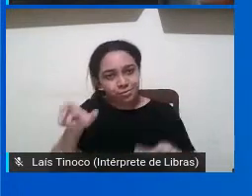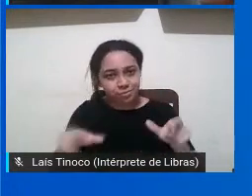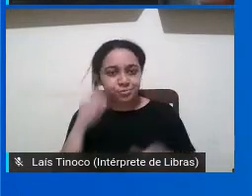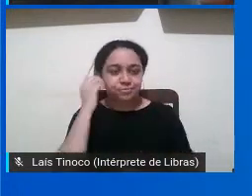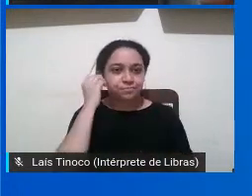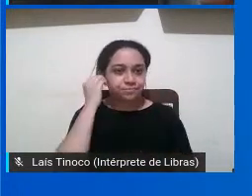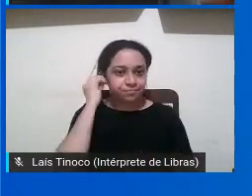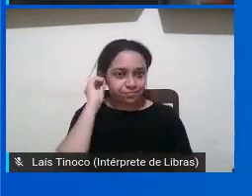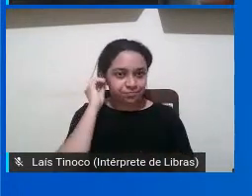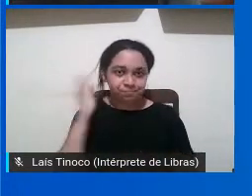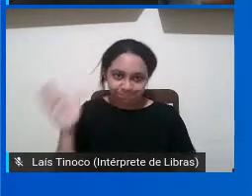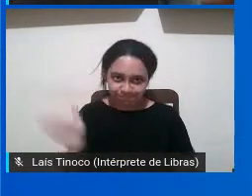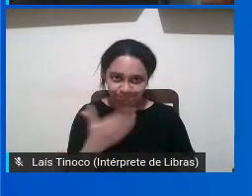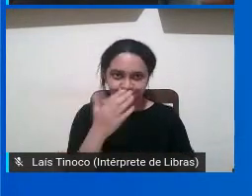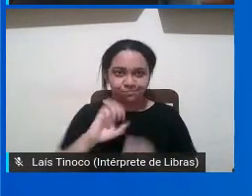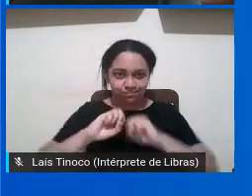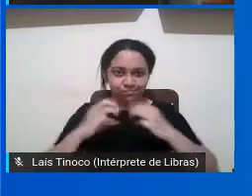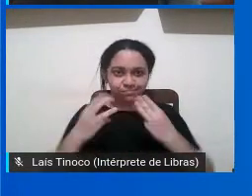para o próximo slide